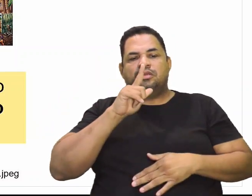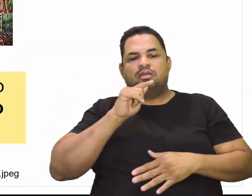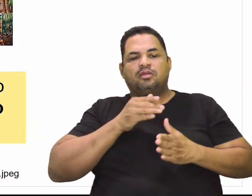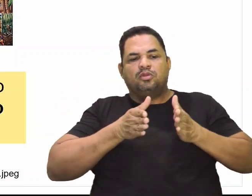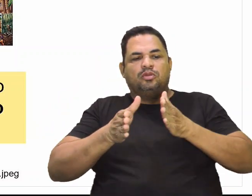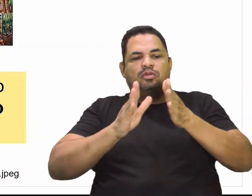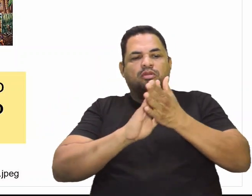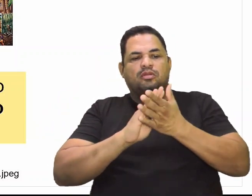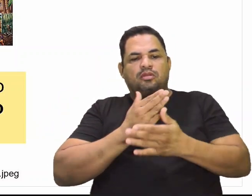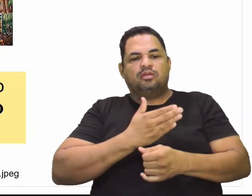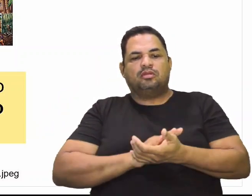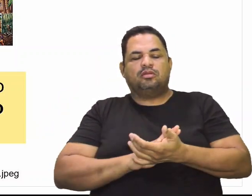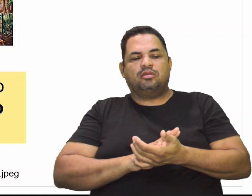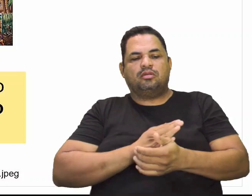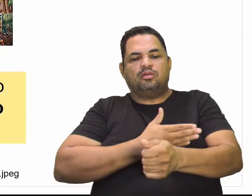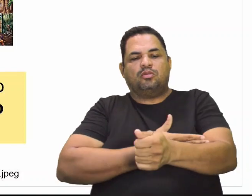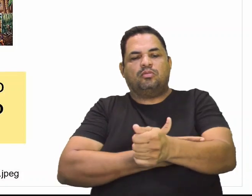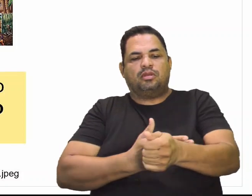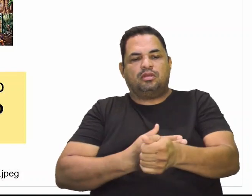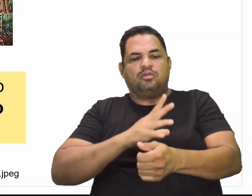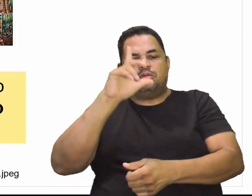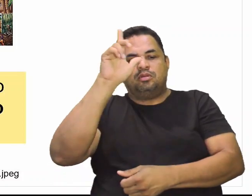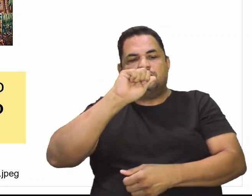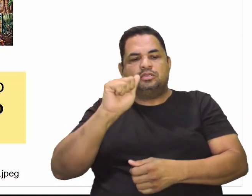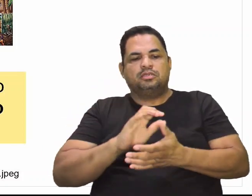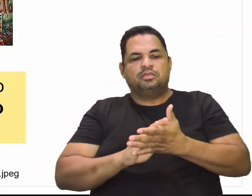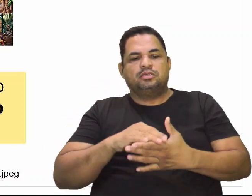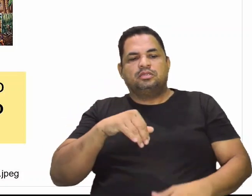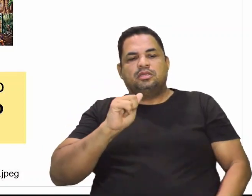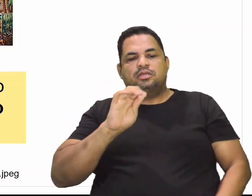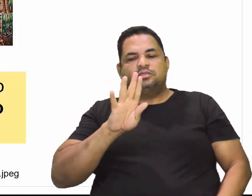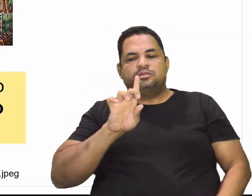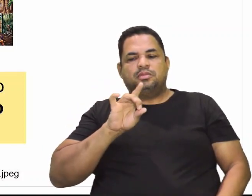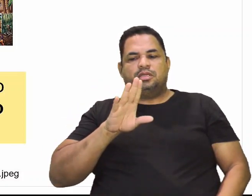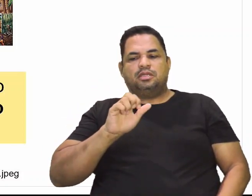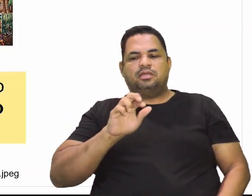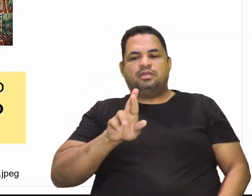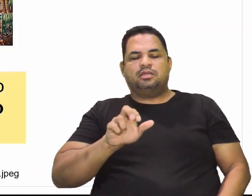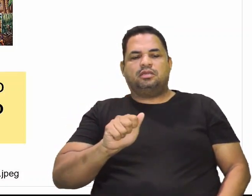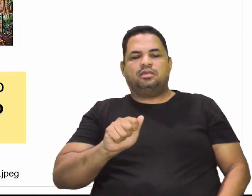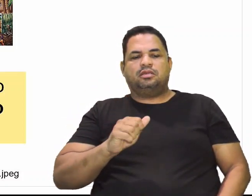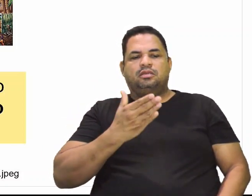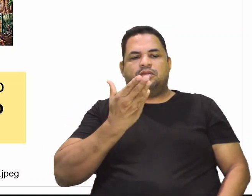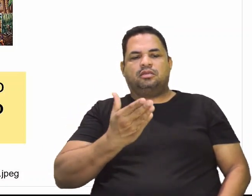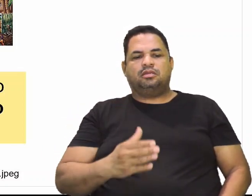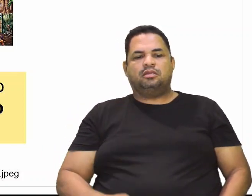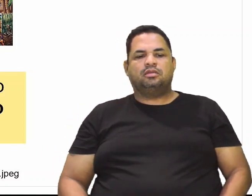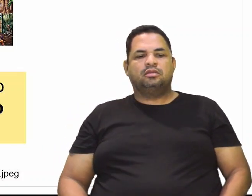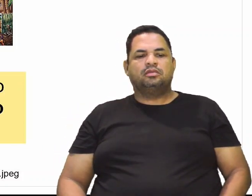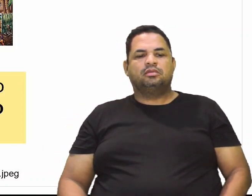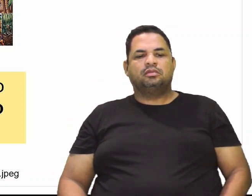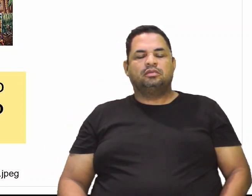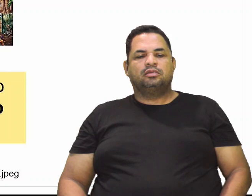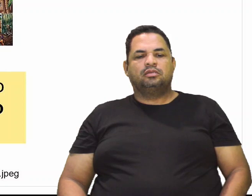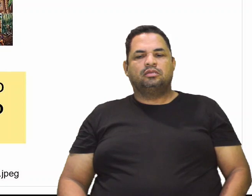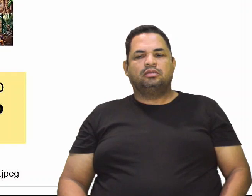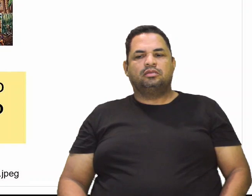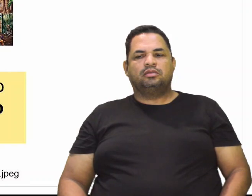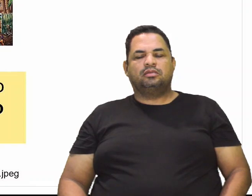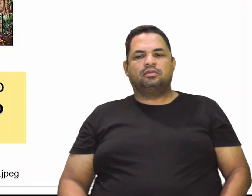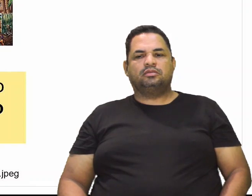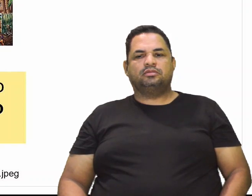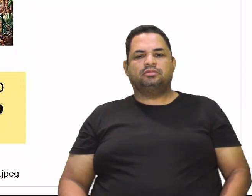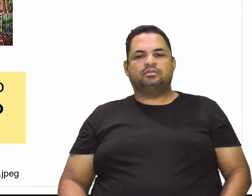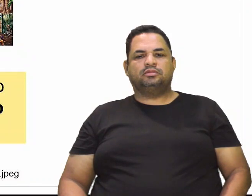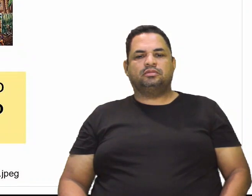Rio Branco, o Rio Azul e o Rio Atibara. Viu aí? E aí,